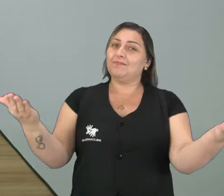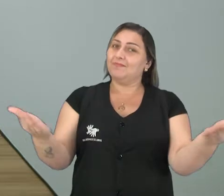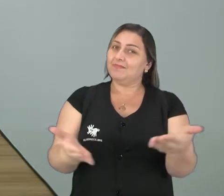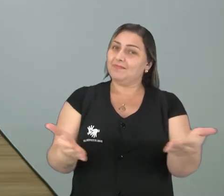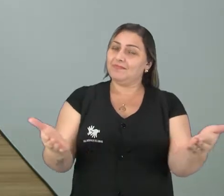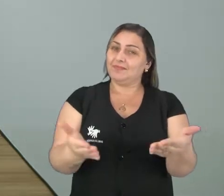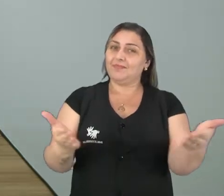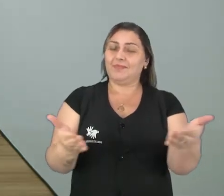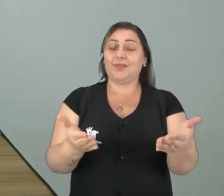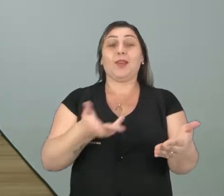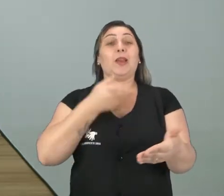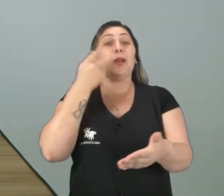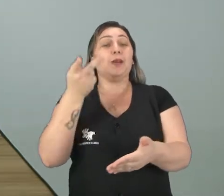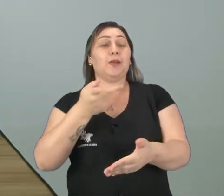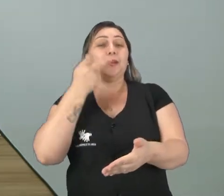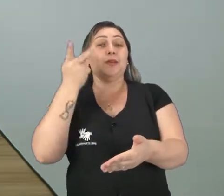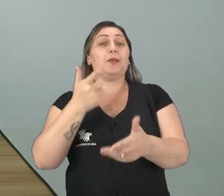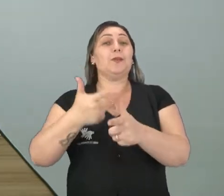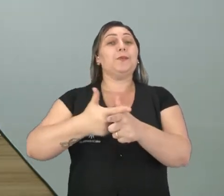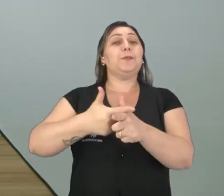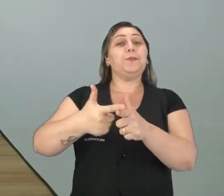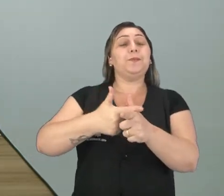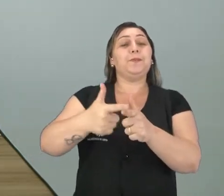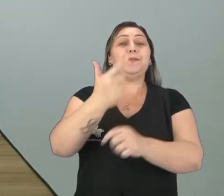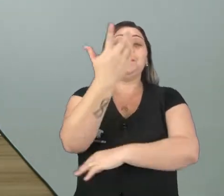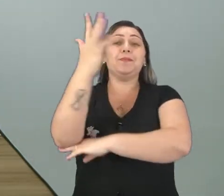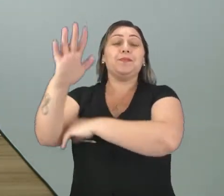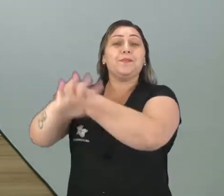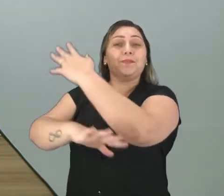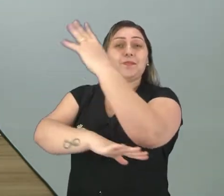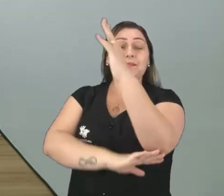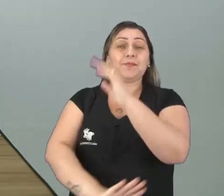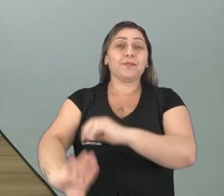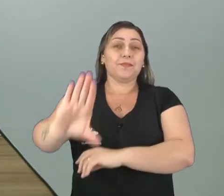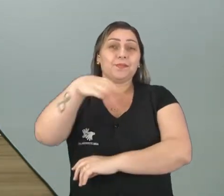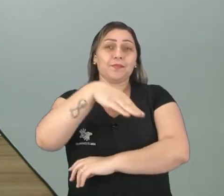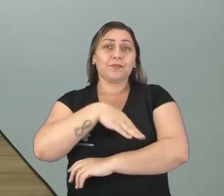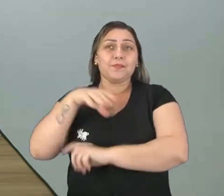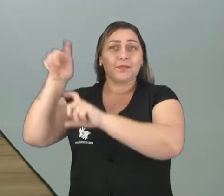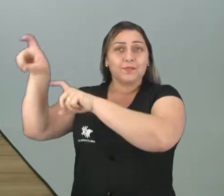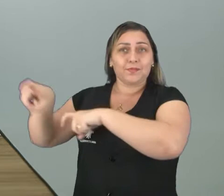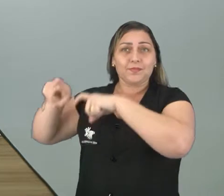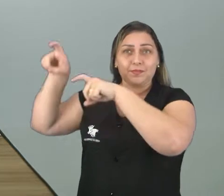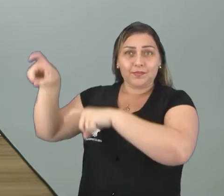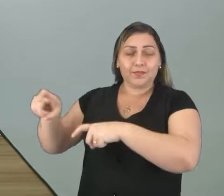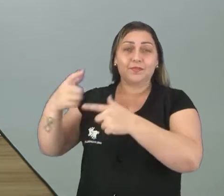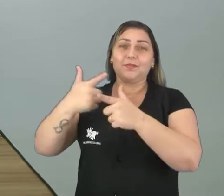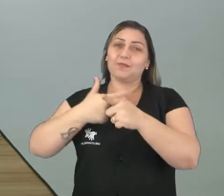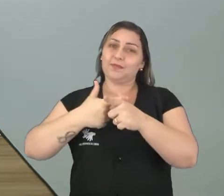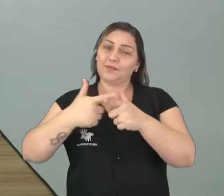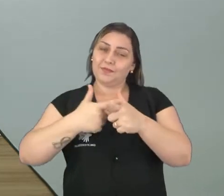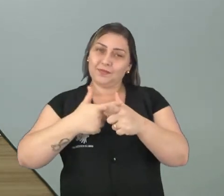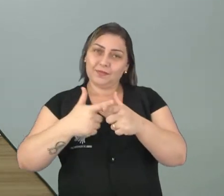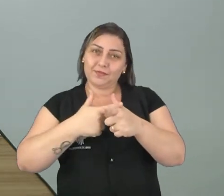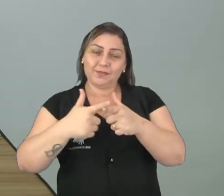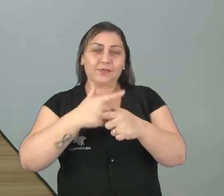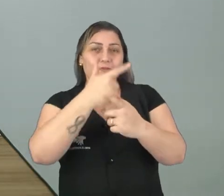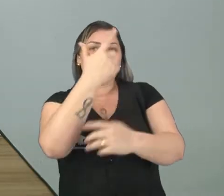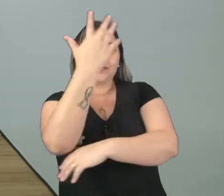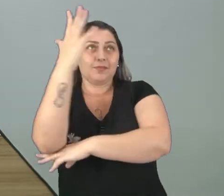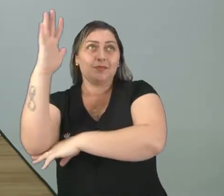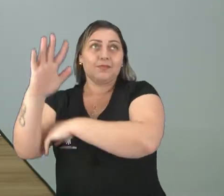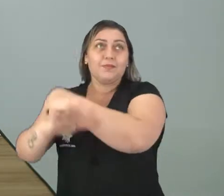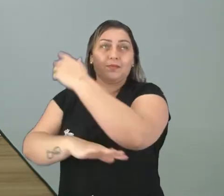hoje. Estamos falando sobre os problemas ambientais na cidade e no campo. Esses problemas